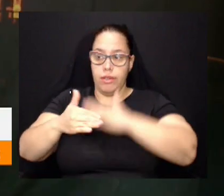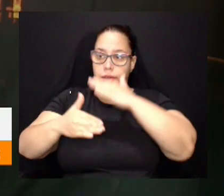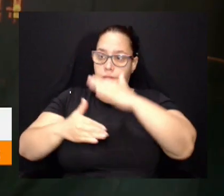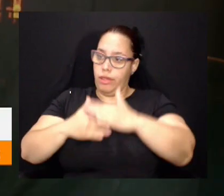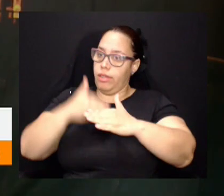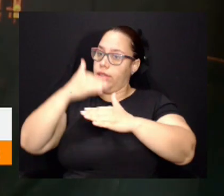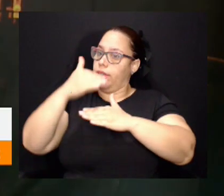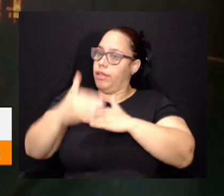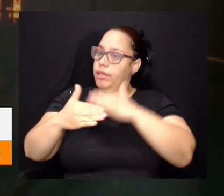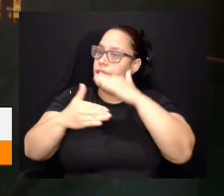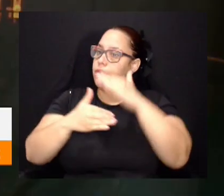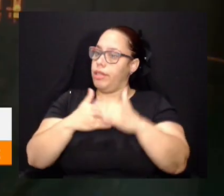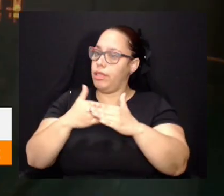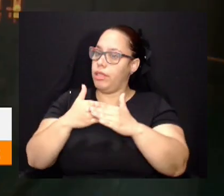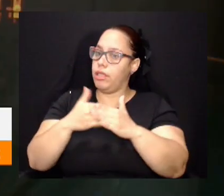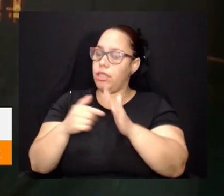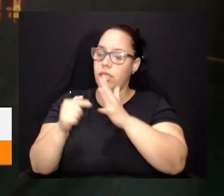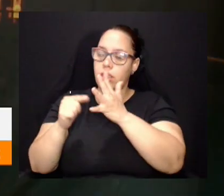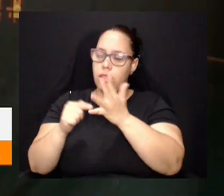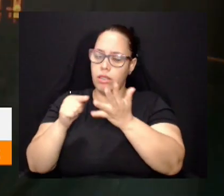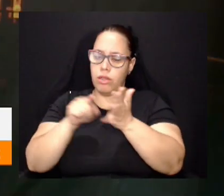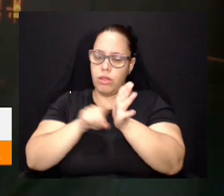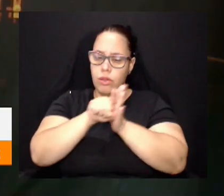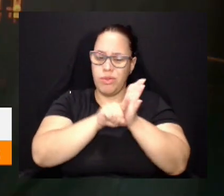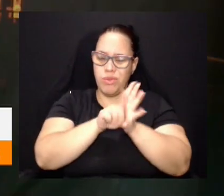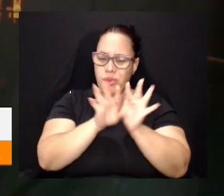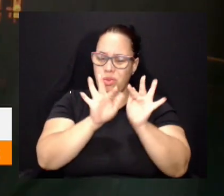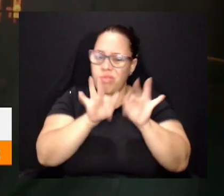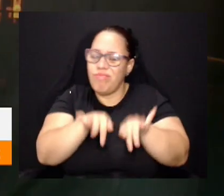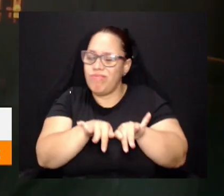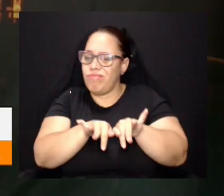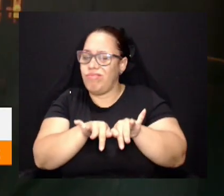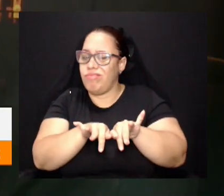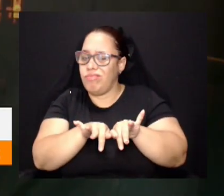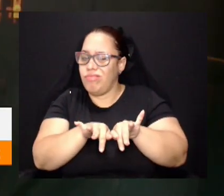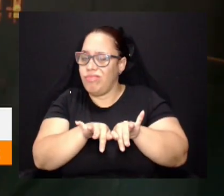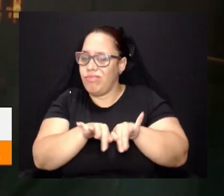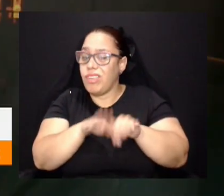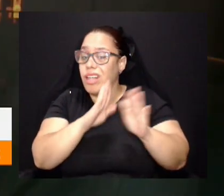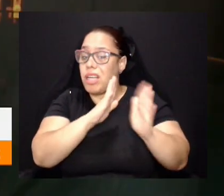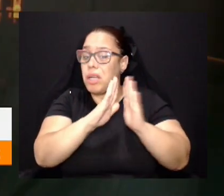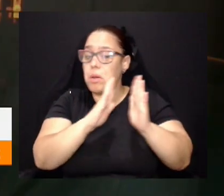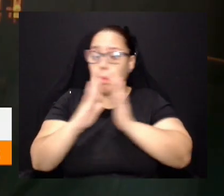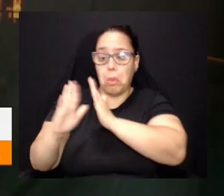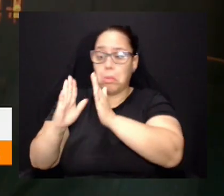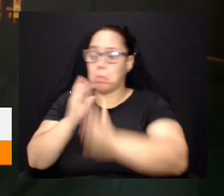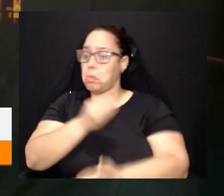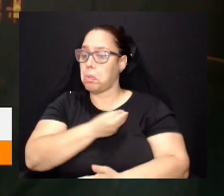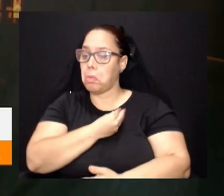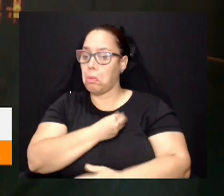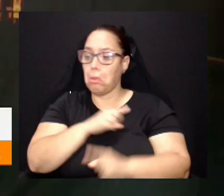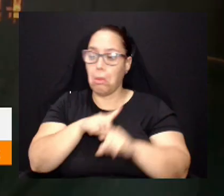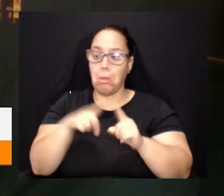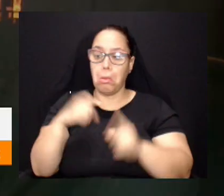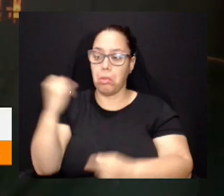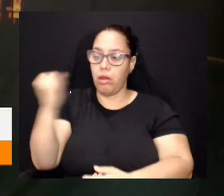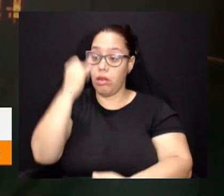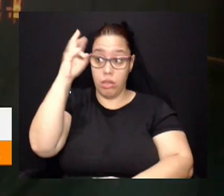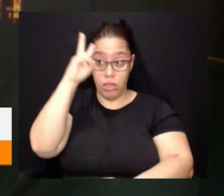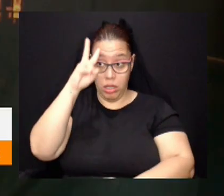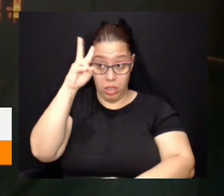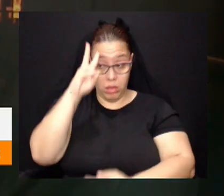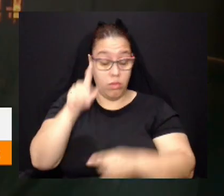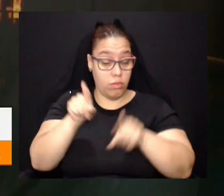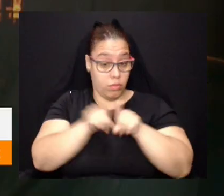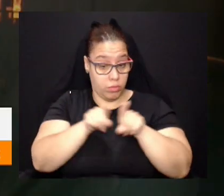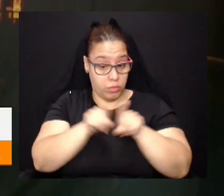estão indicando o fim, né, dessa fase da sua vida. Só que é importante a gente lembrar também que a gente fala